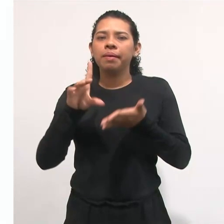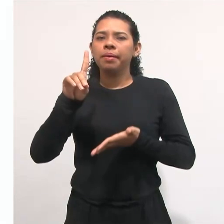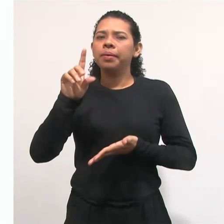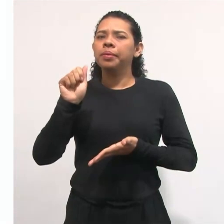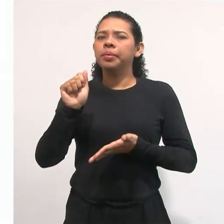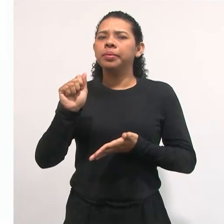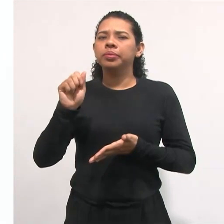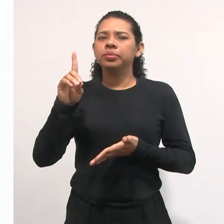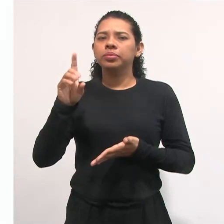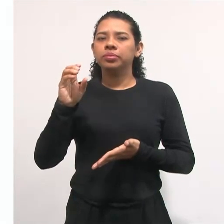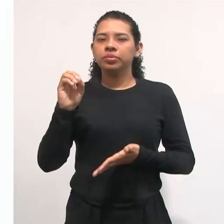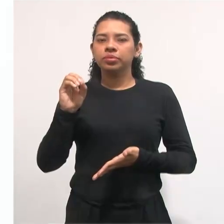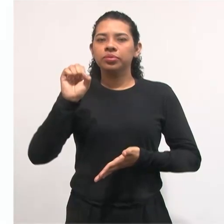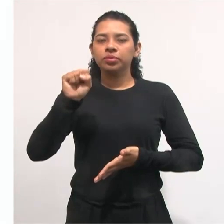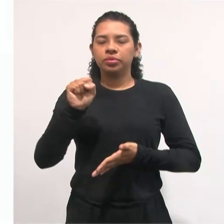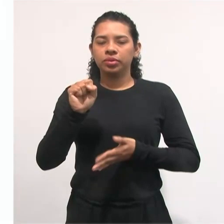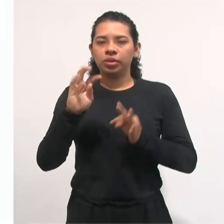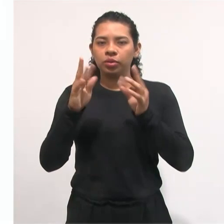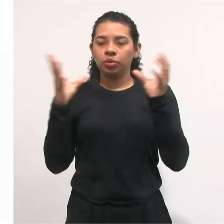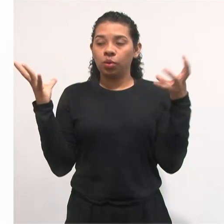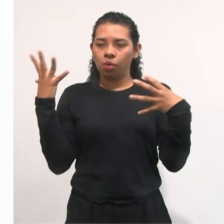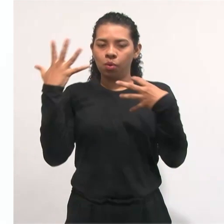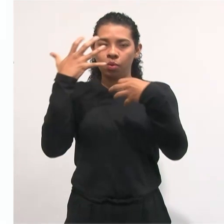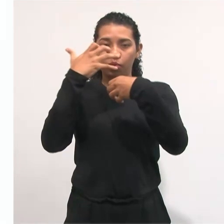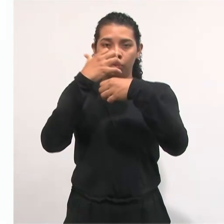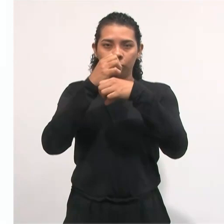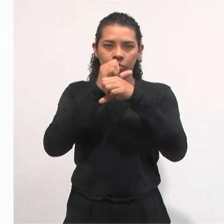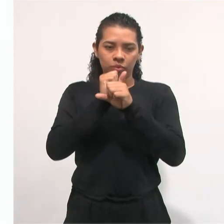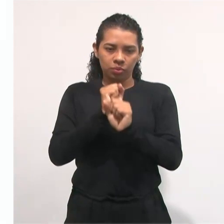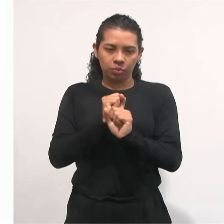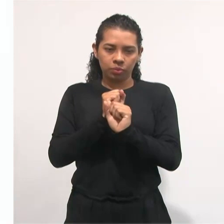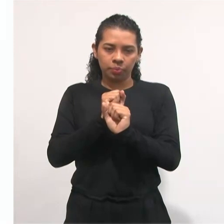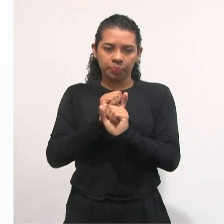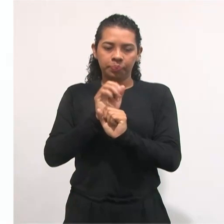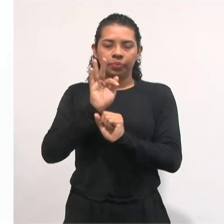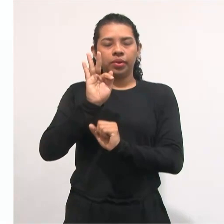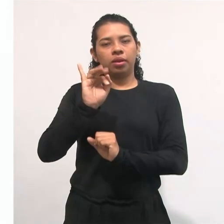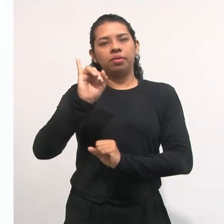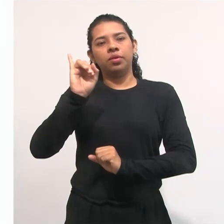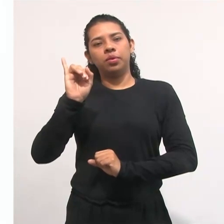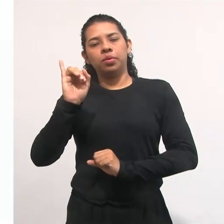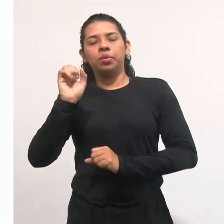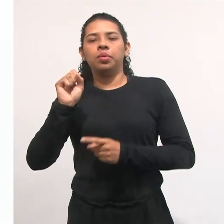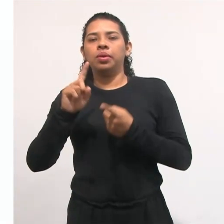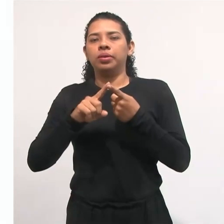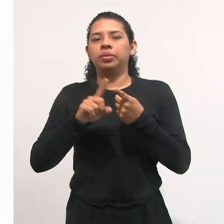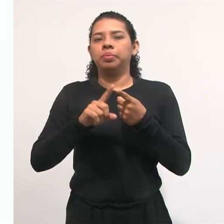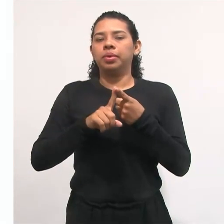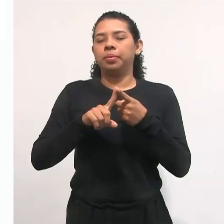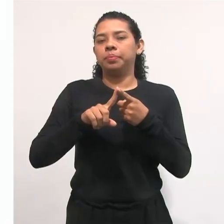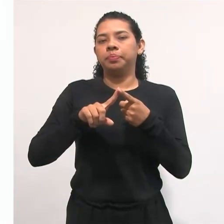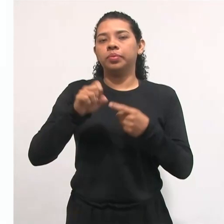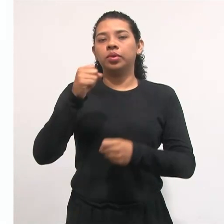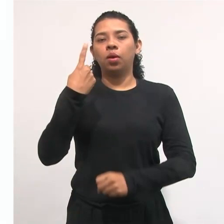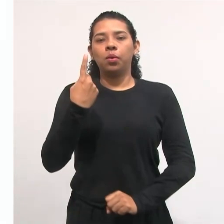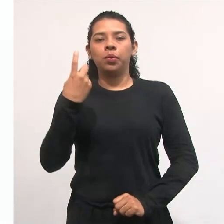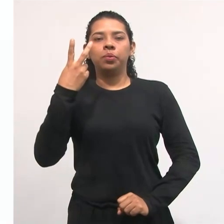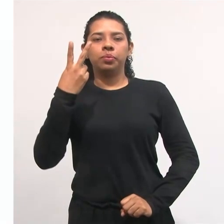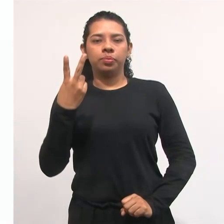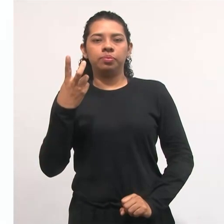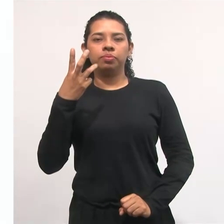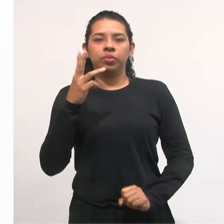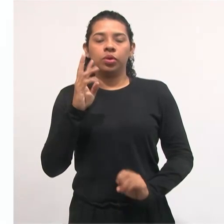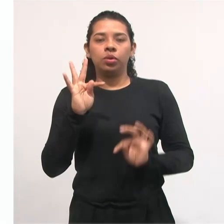a soma das frequências absolutas da classe 1, da classe 2, a quantidade de classe que existia até essa